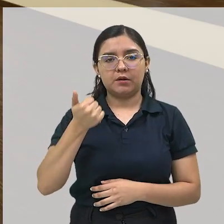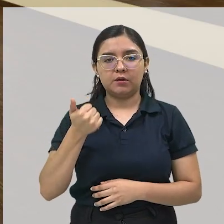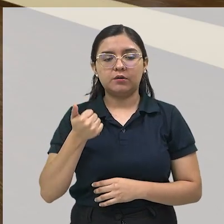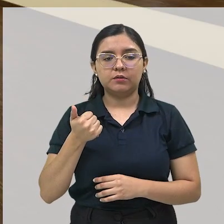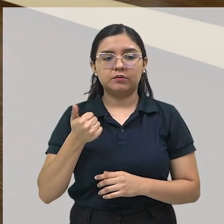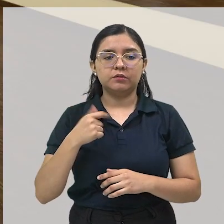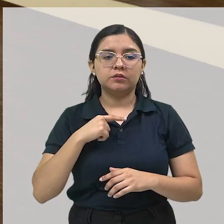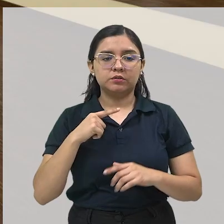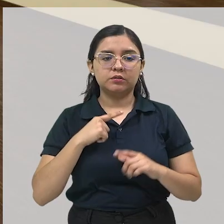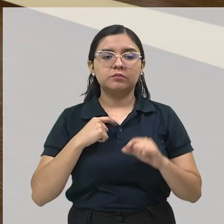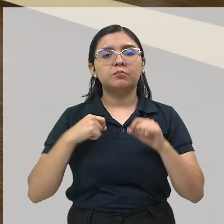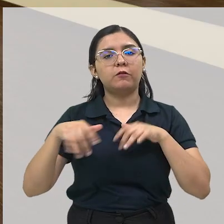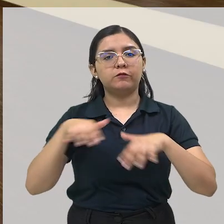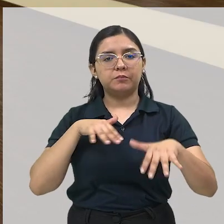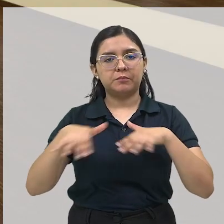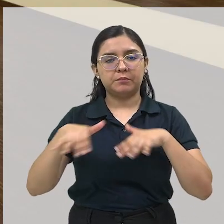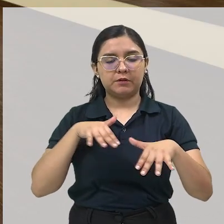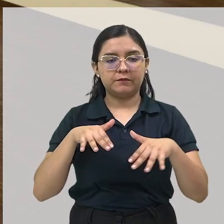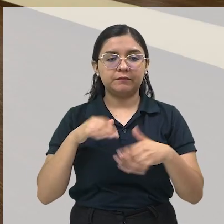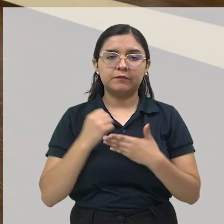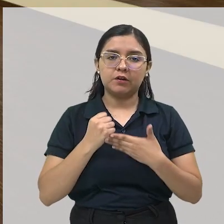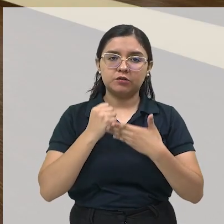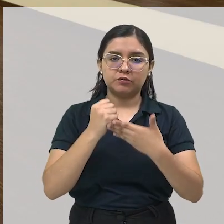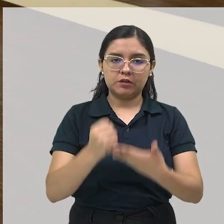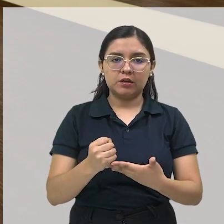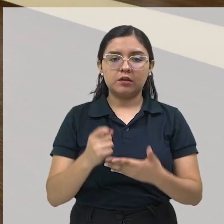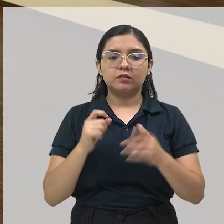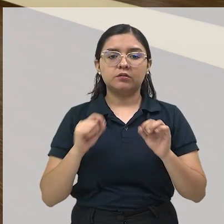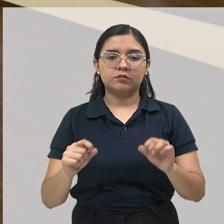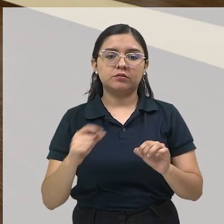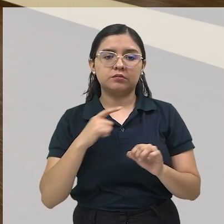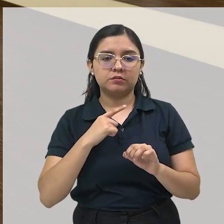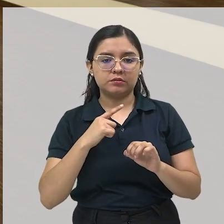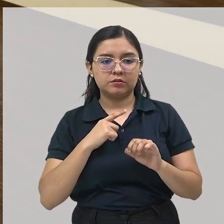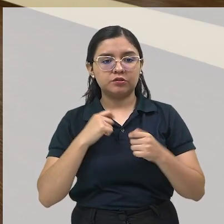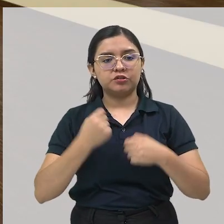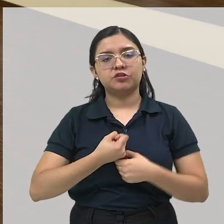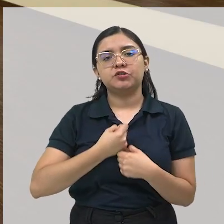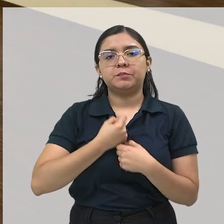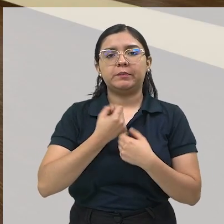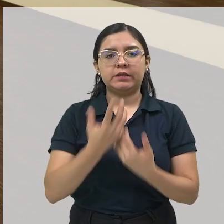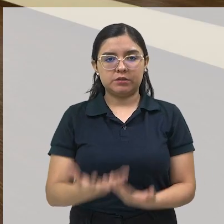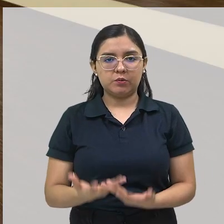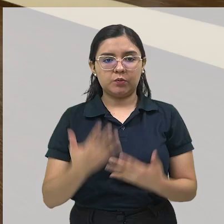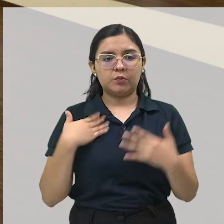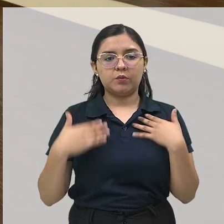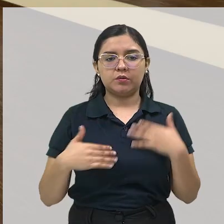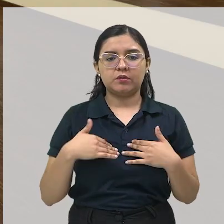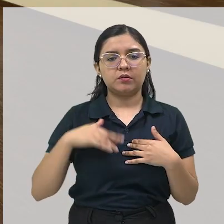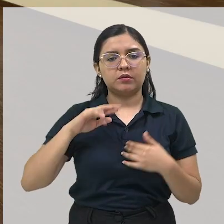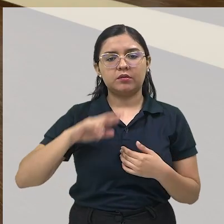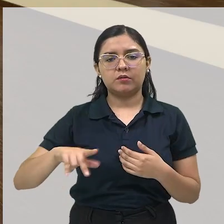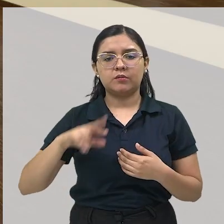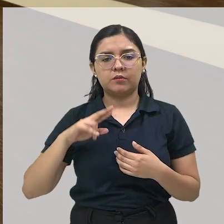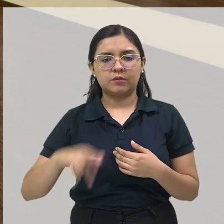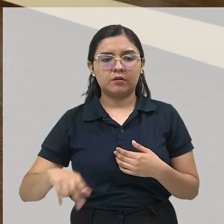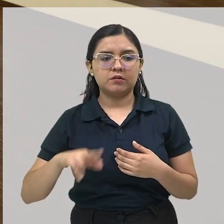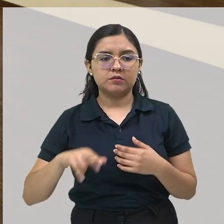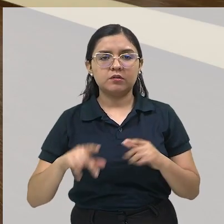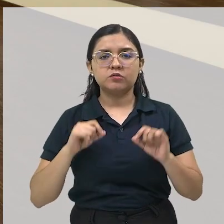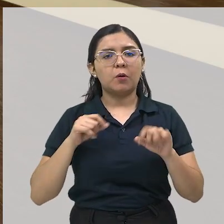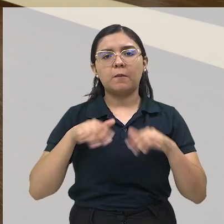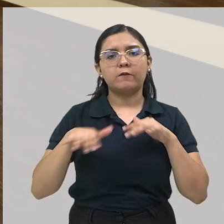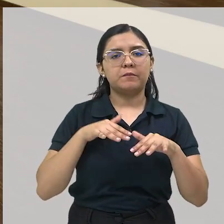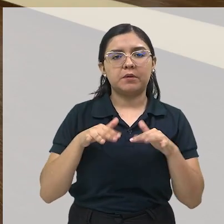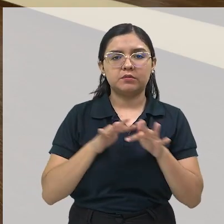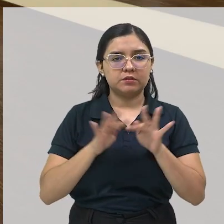digamos assim, da sua expressão. Ela vai ali ajudar no seu processo de expressão, não é só a movimentação pela